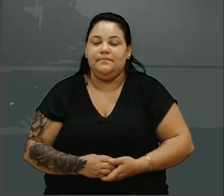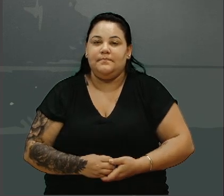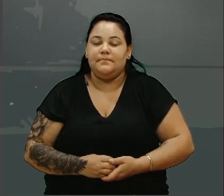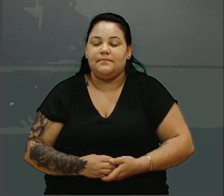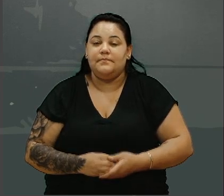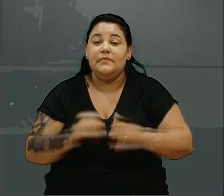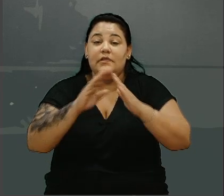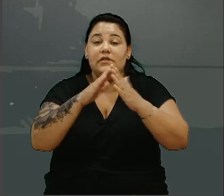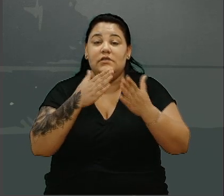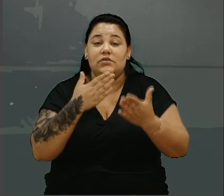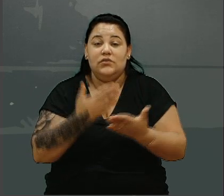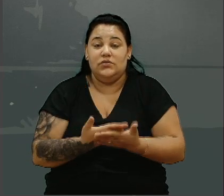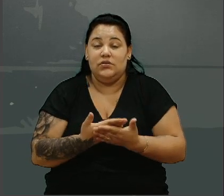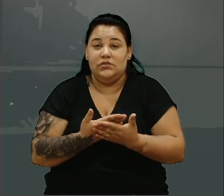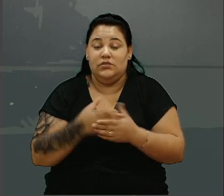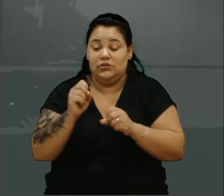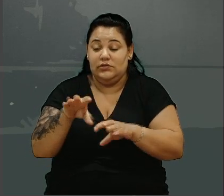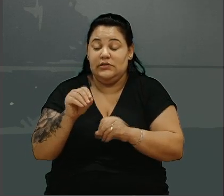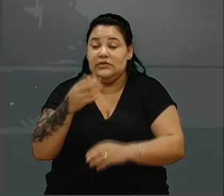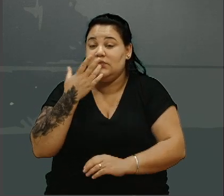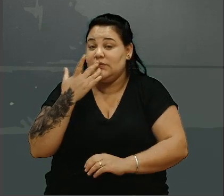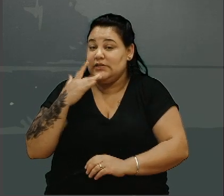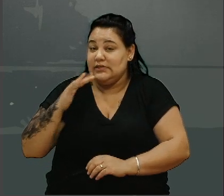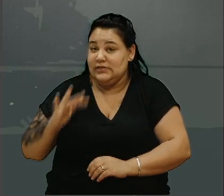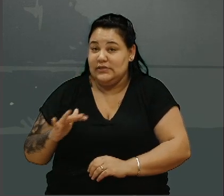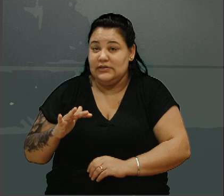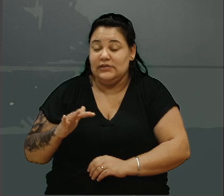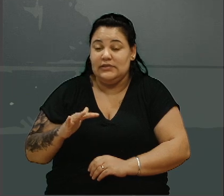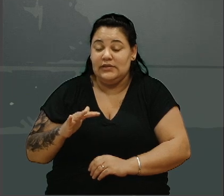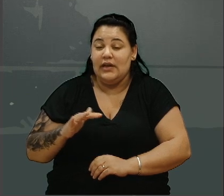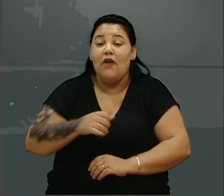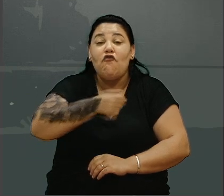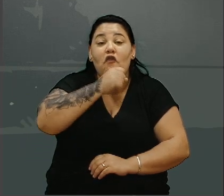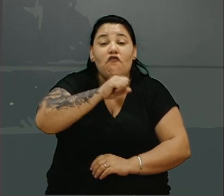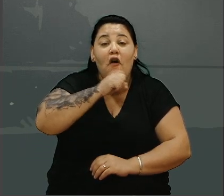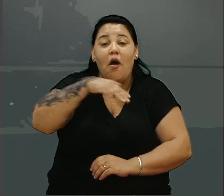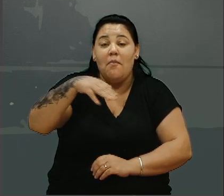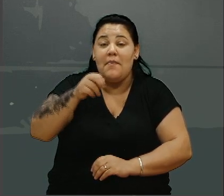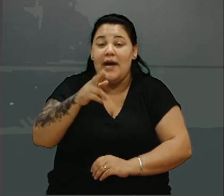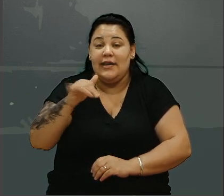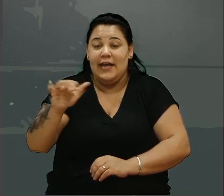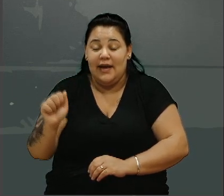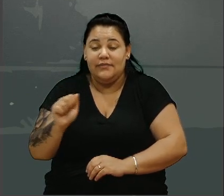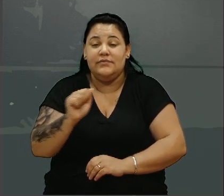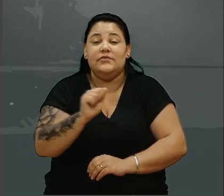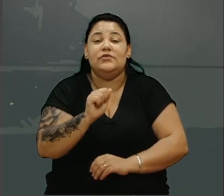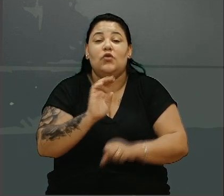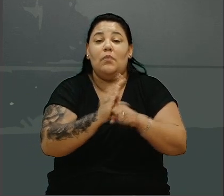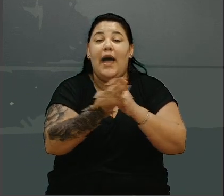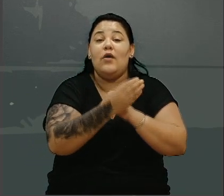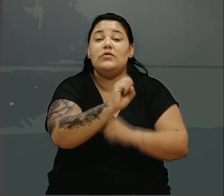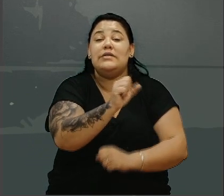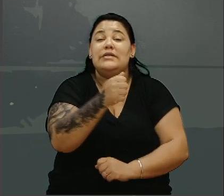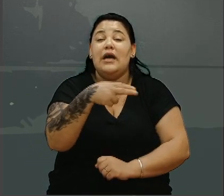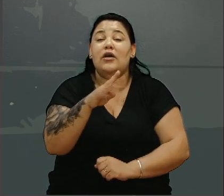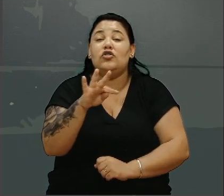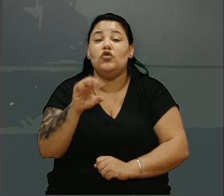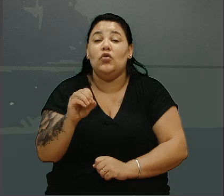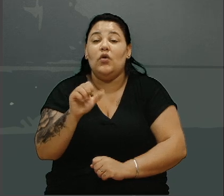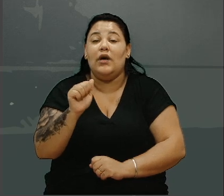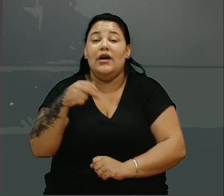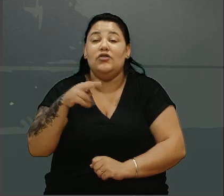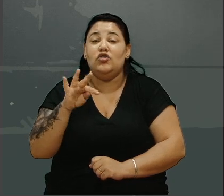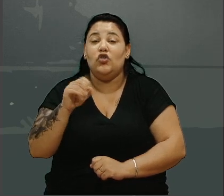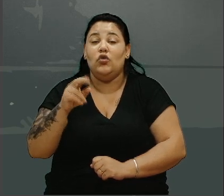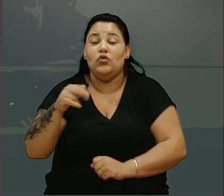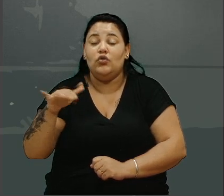Escola de Educação Infantil Vó Maria Corina Prandi, Santo Antônio, finalizando em 3